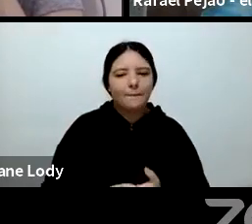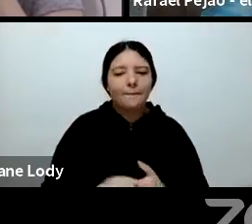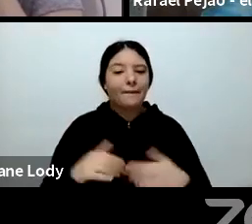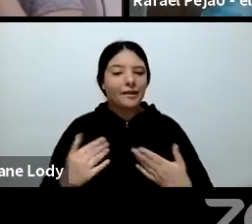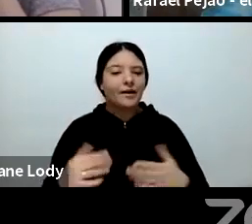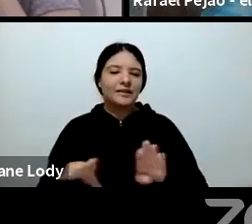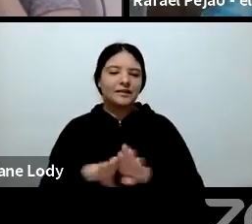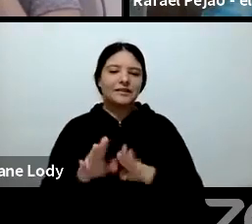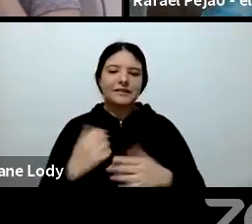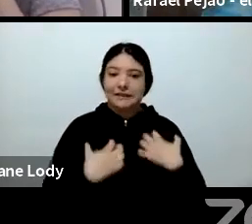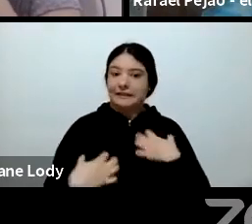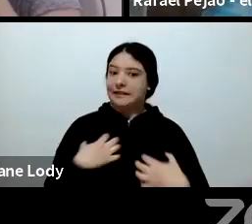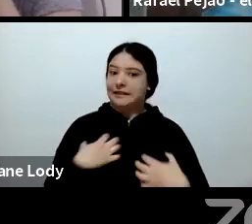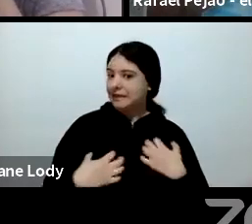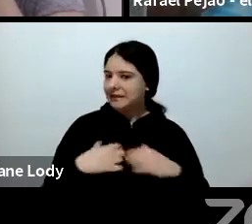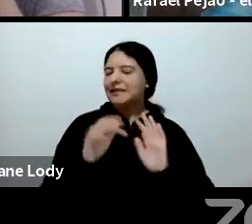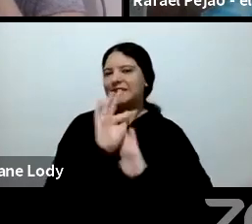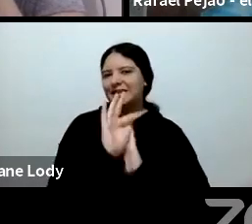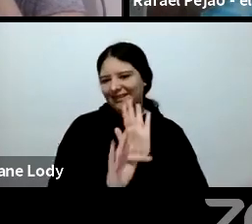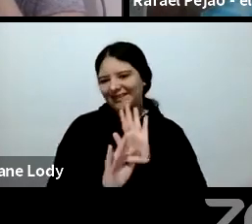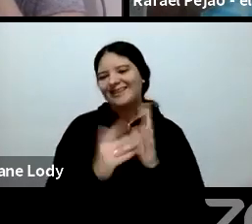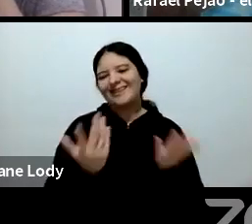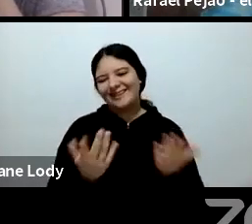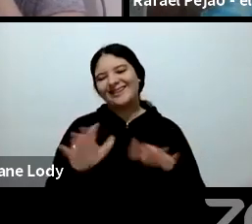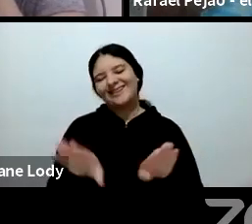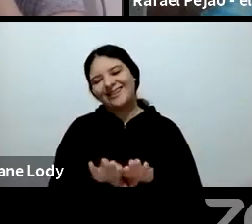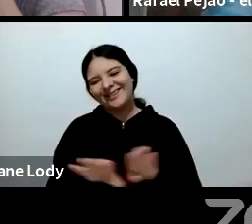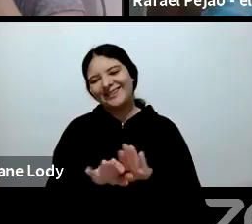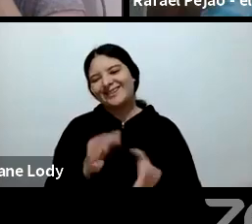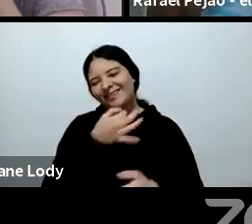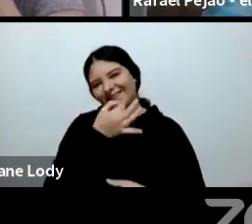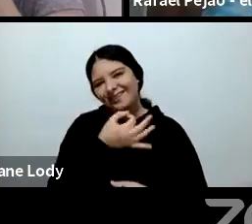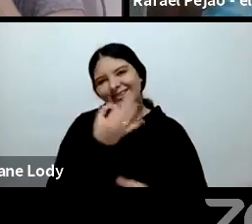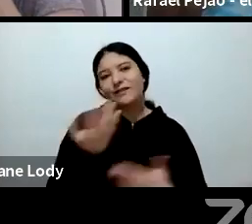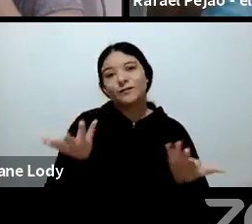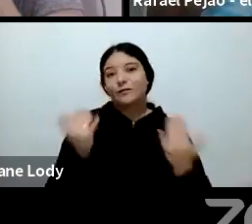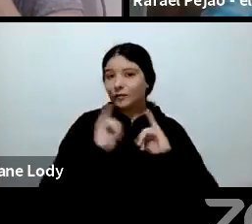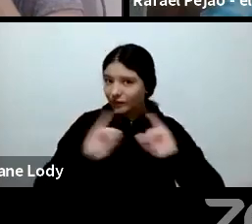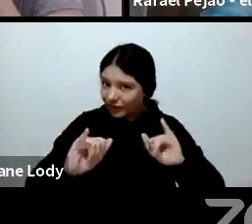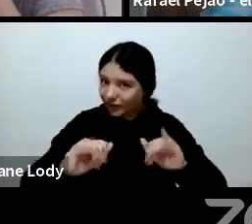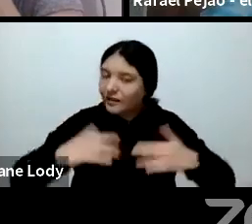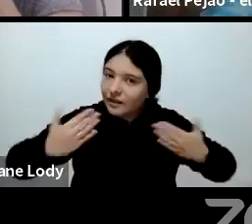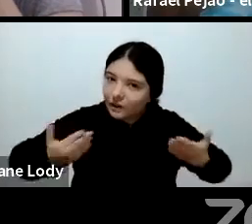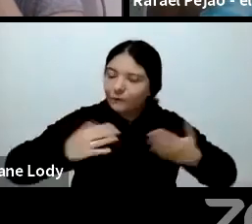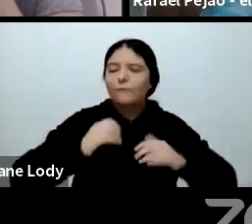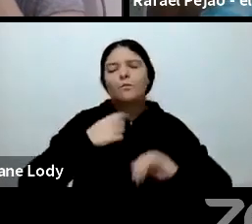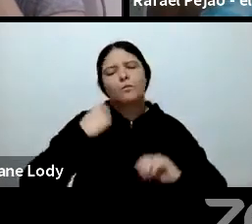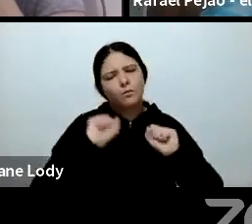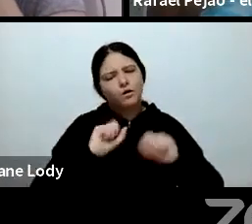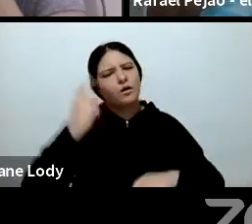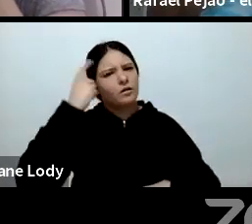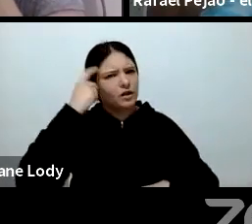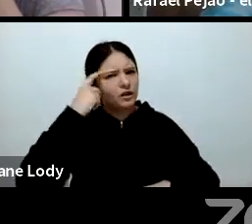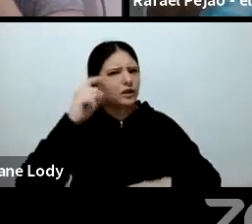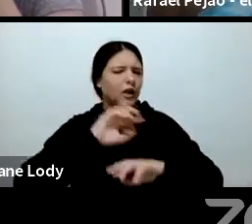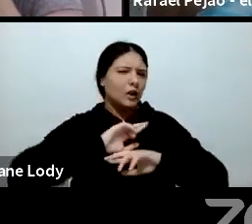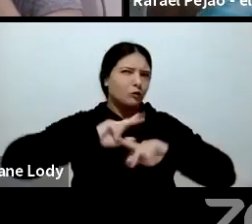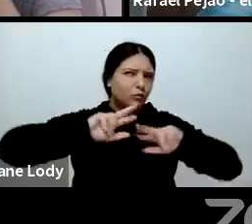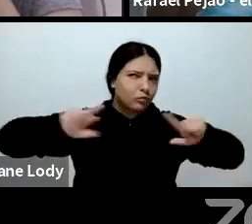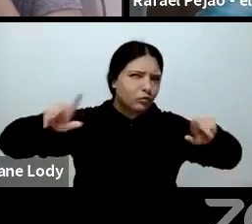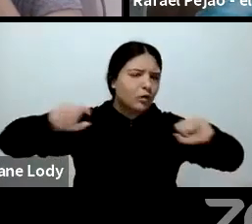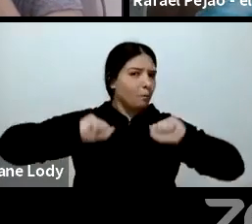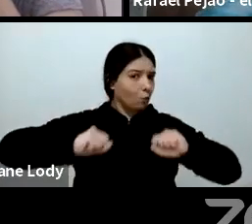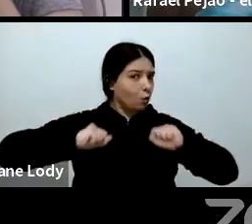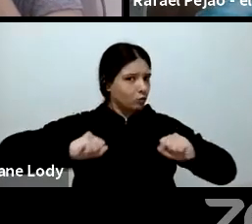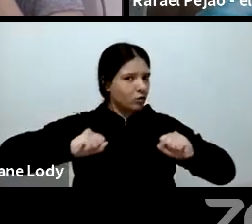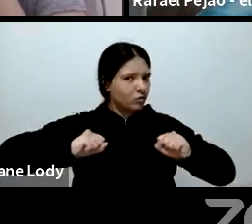incômodo central que a gente queria dizer, e a gente queria argumentar nesse sentido de dizer, bom, né, podemos pensar de múltiplas formas, né? E